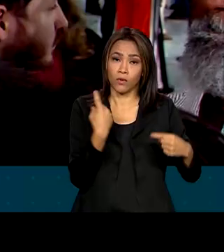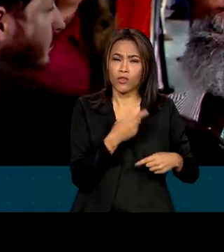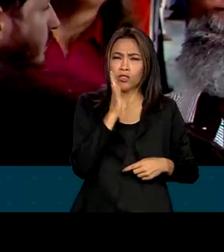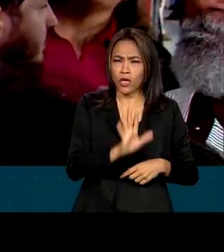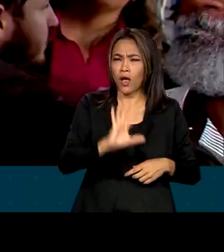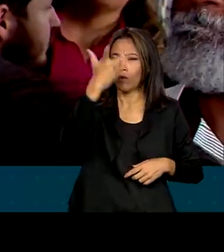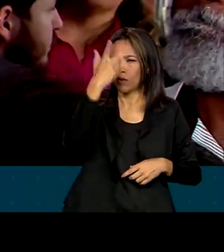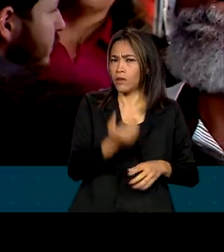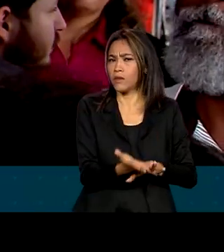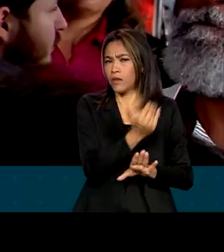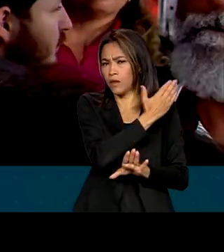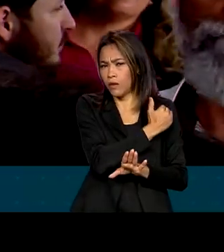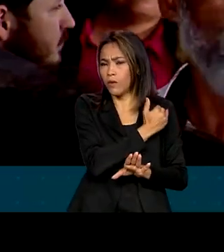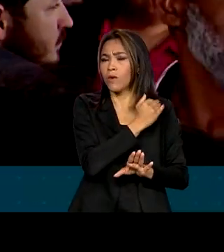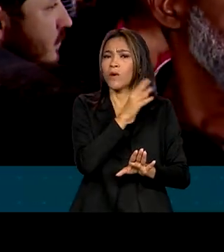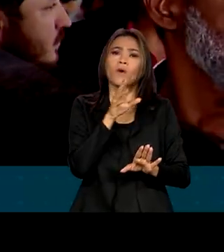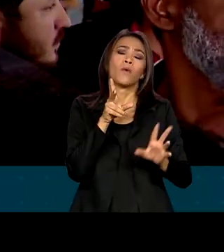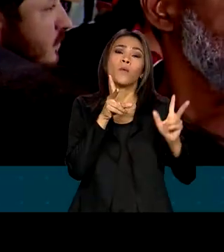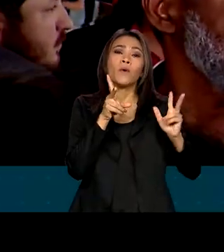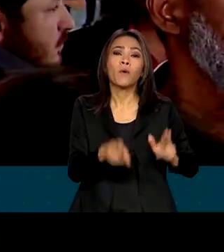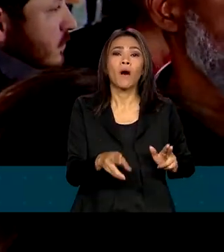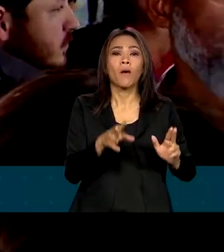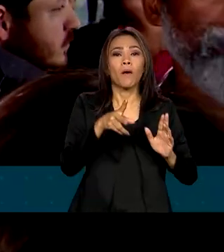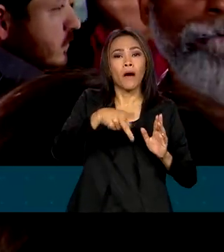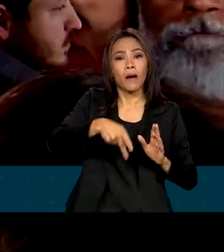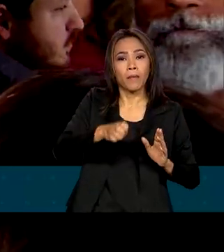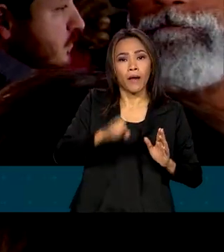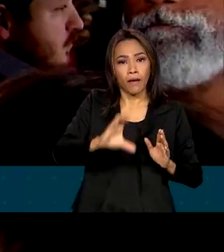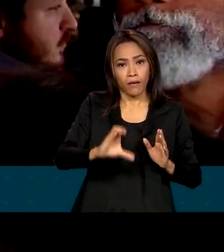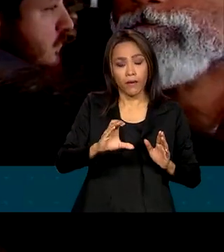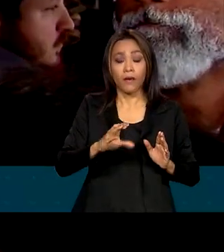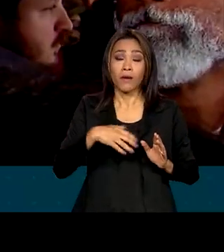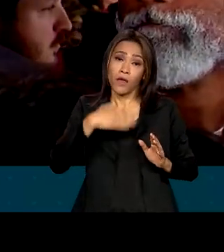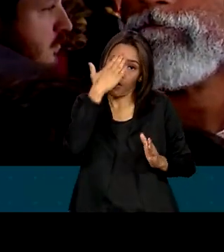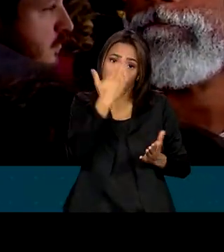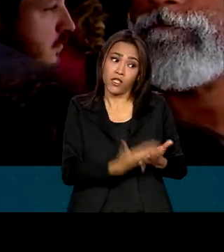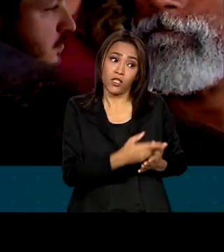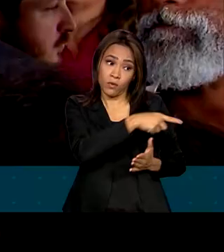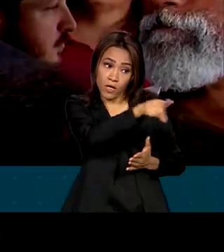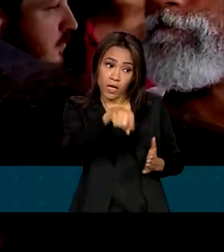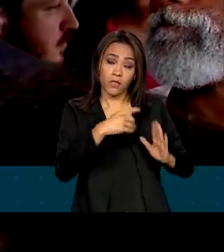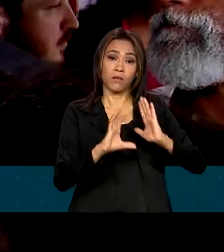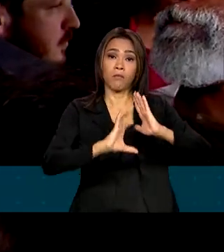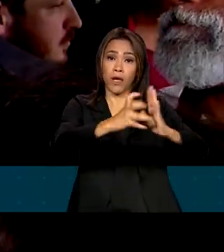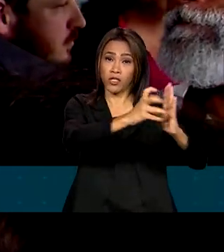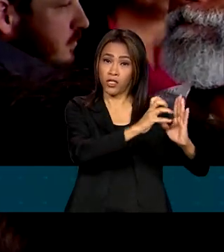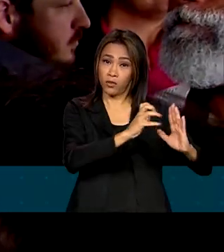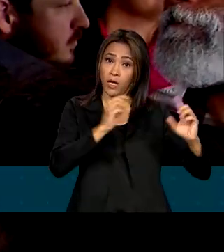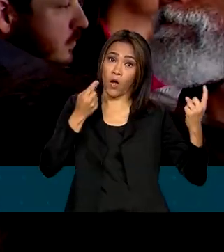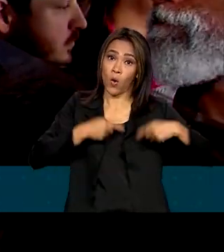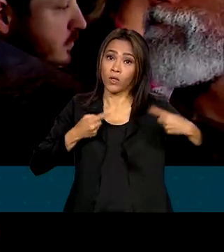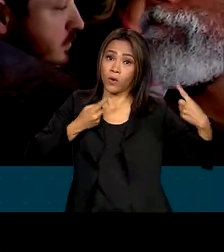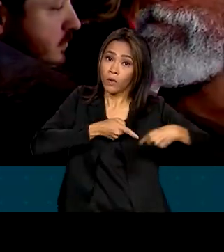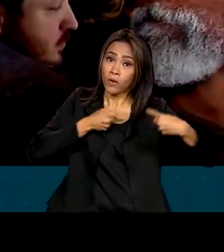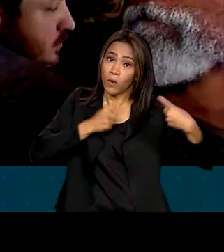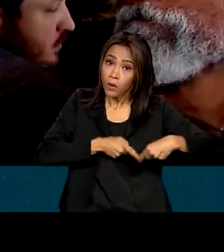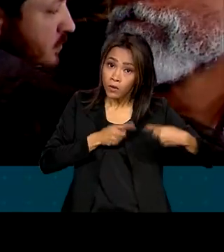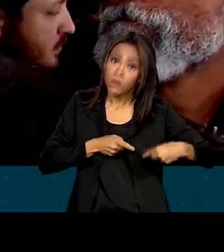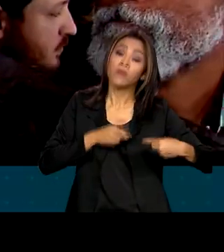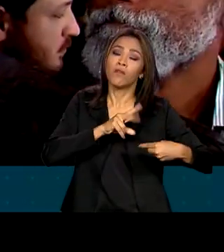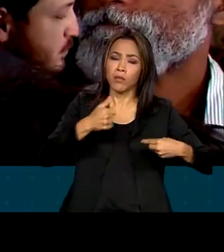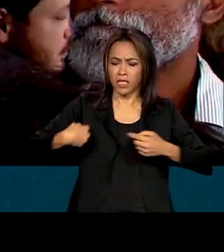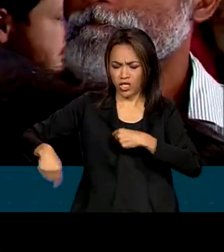aprovação da PEC no final do ano. E acredito que os partidos, inclusive se declaram de oposição, terão uma postura de diálogo no debate da